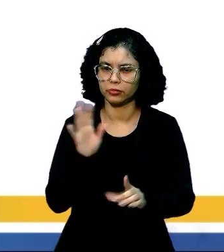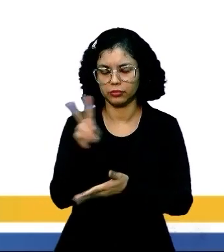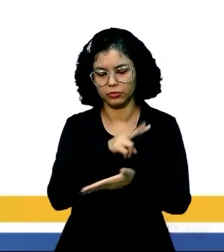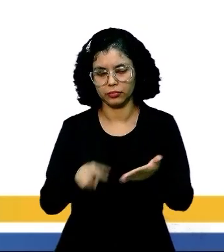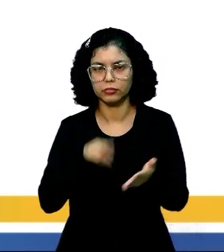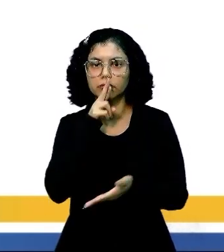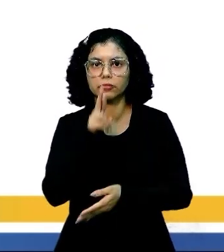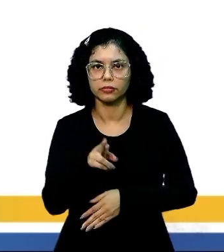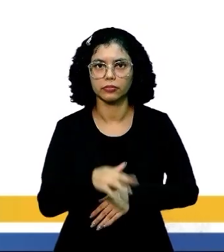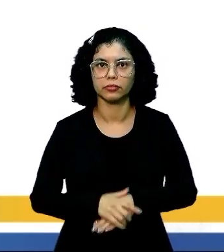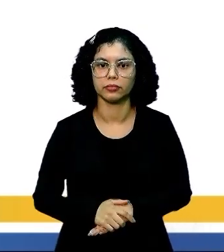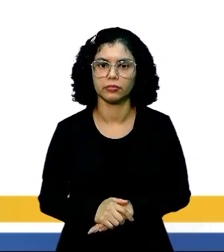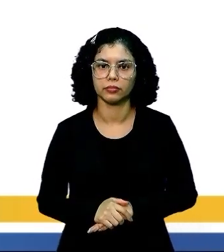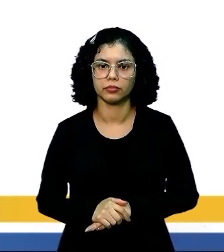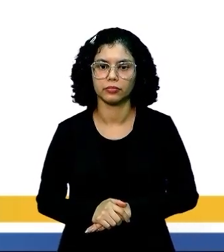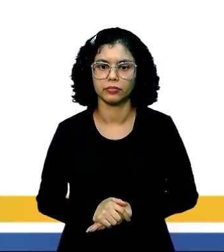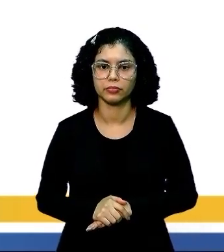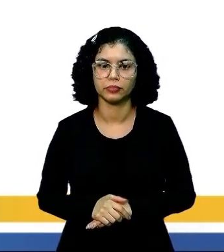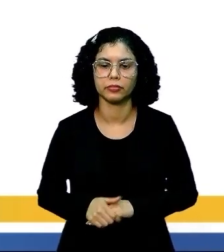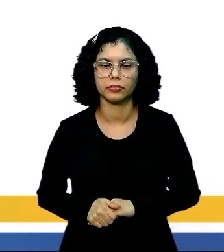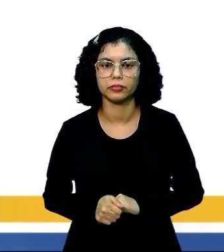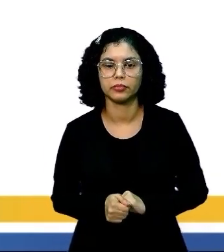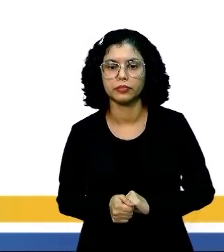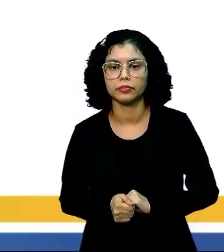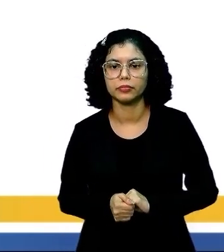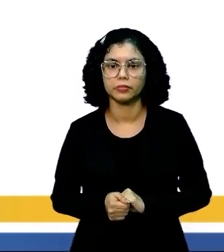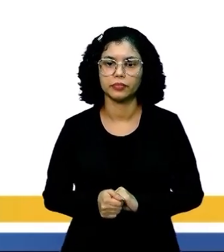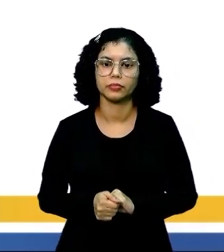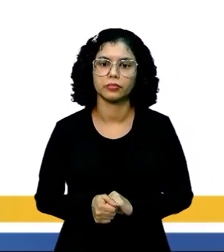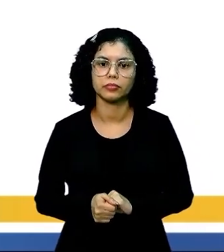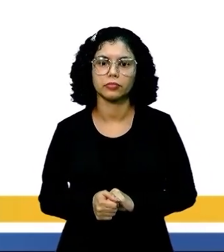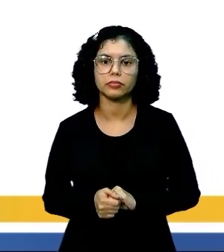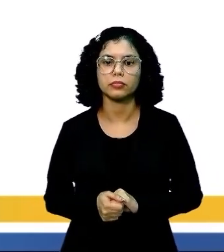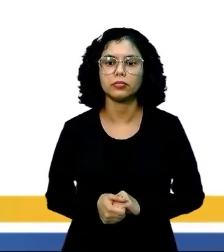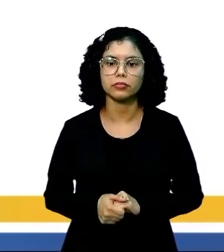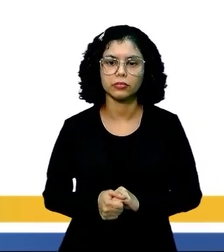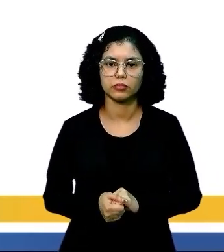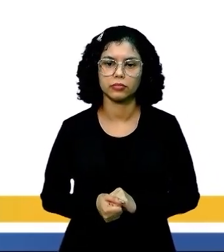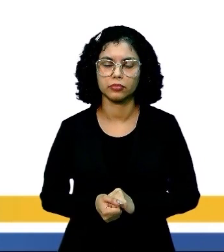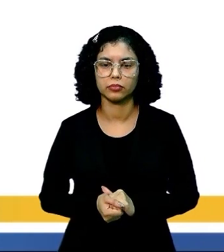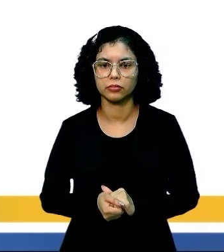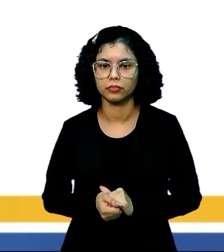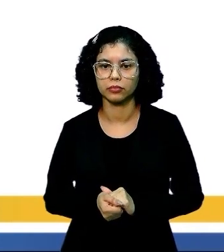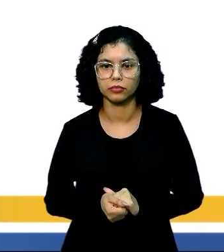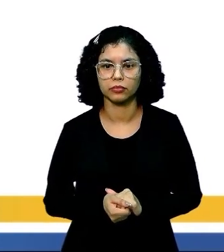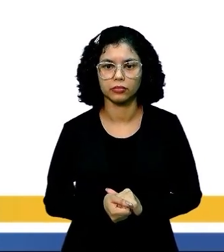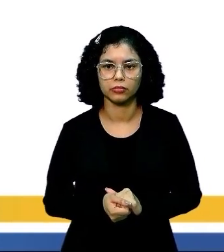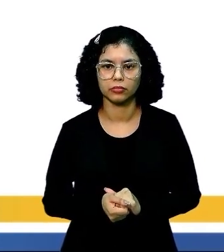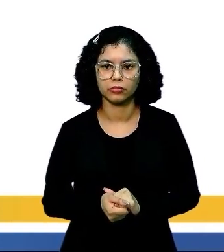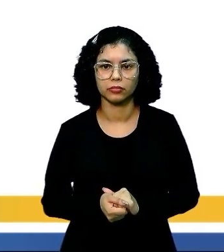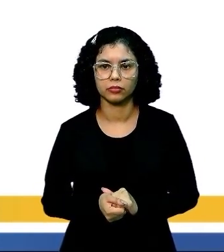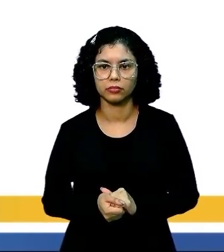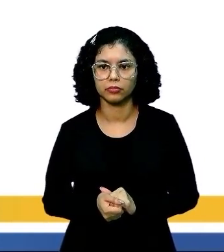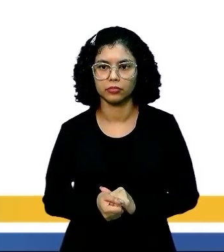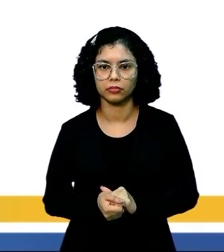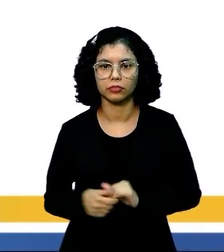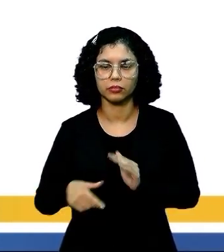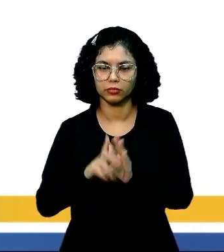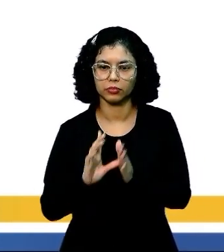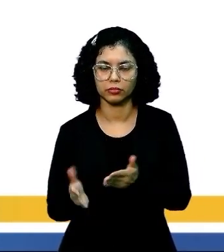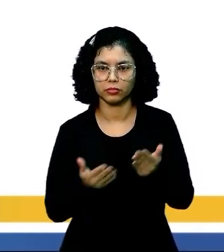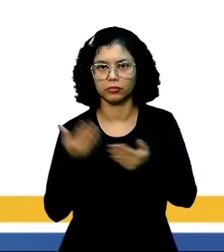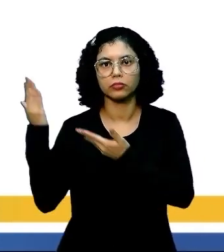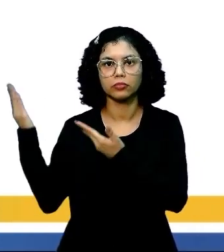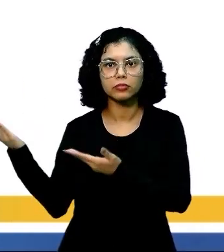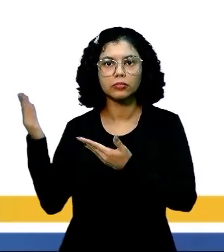o resultado, né? Tendo dito isso, né, vamos voltar aqui para o enunciado da questão. Antes eu deixo uma